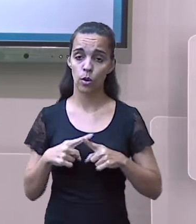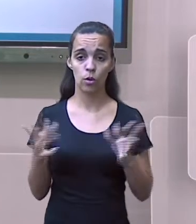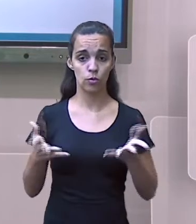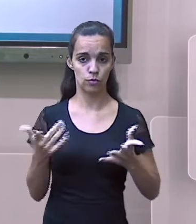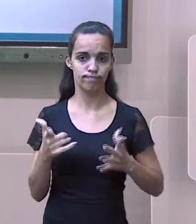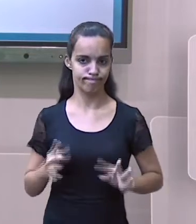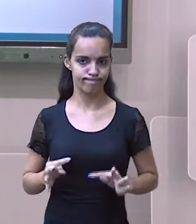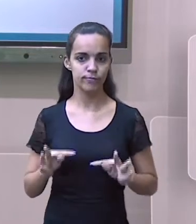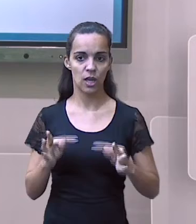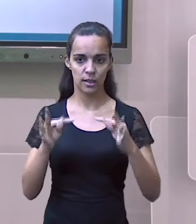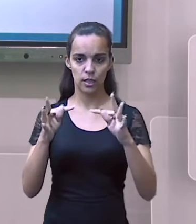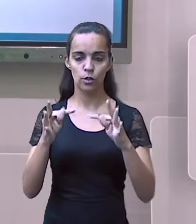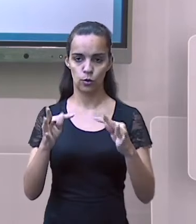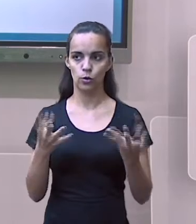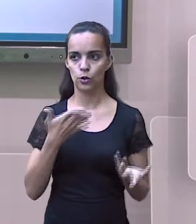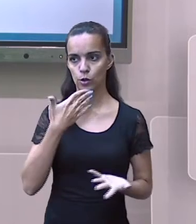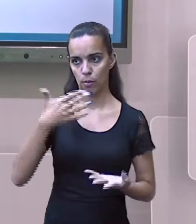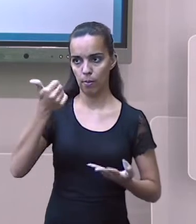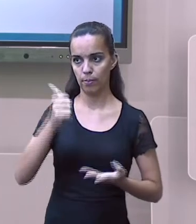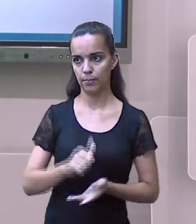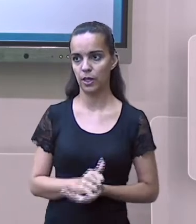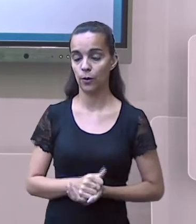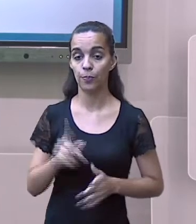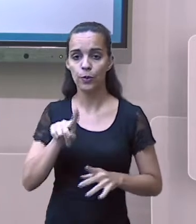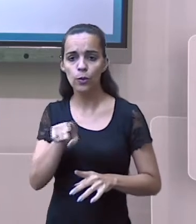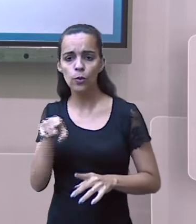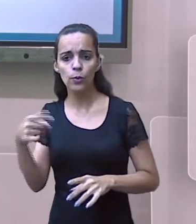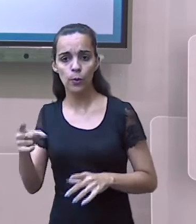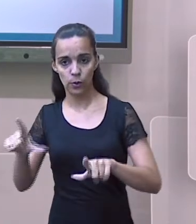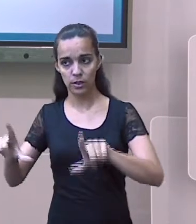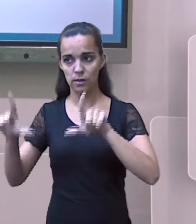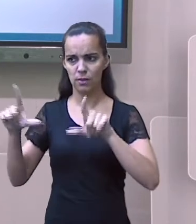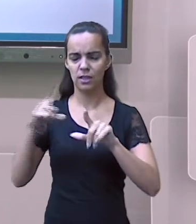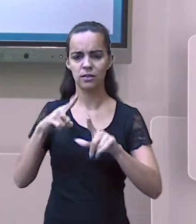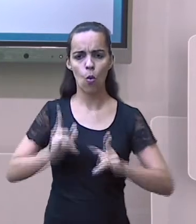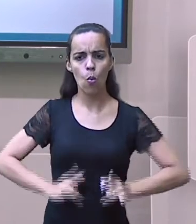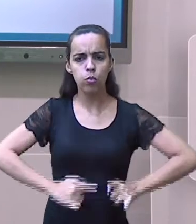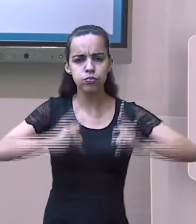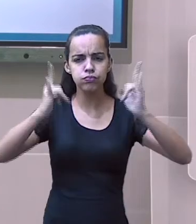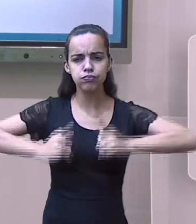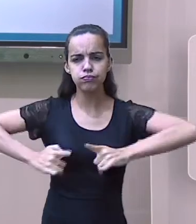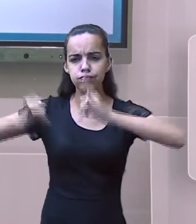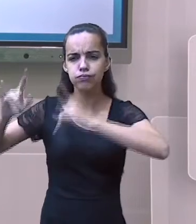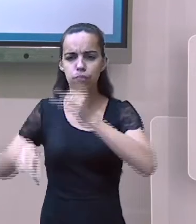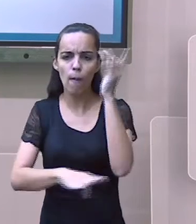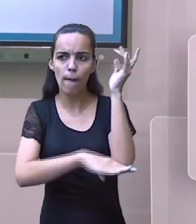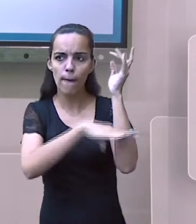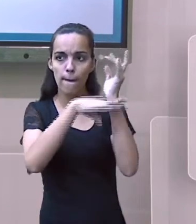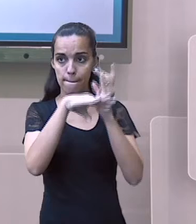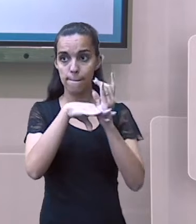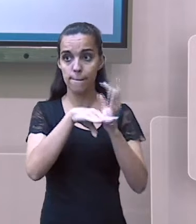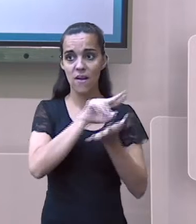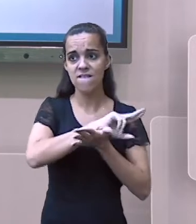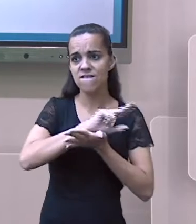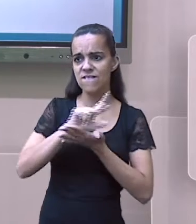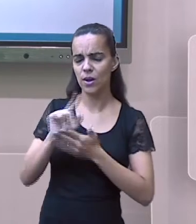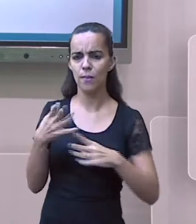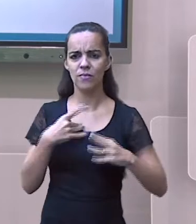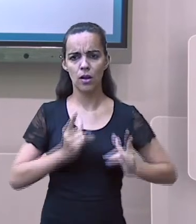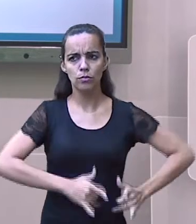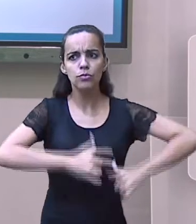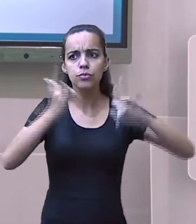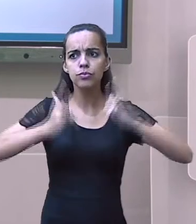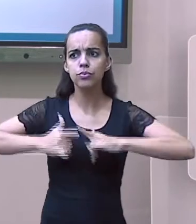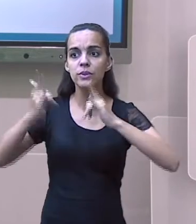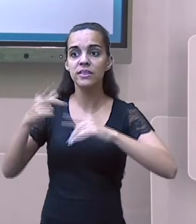antigamente. Aqui nessa outra imagem, nós temos aqui um espaço completamente urbano, prédios,